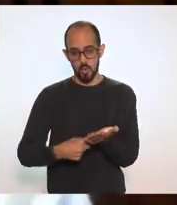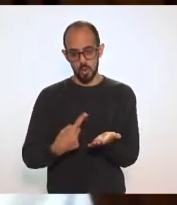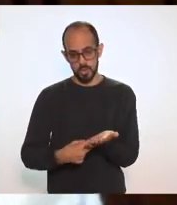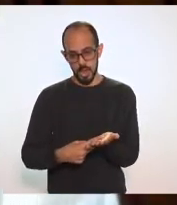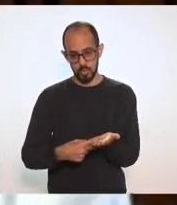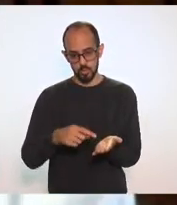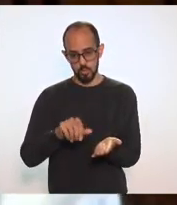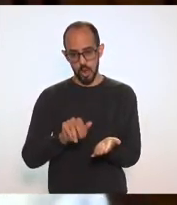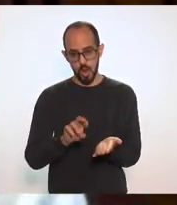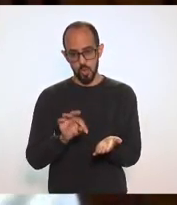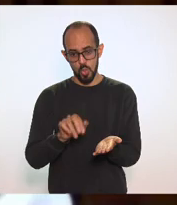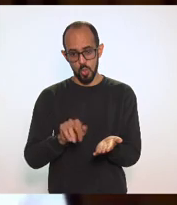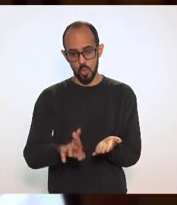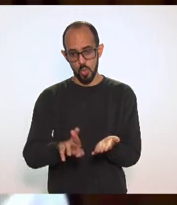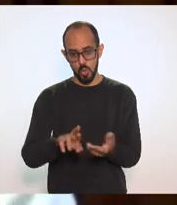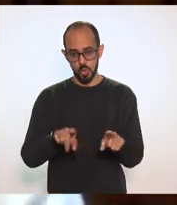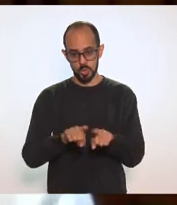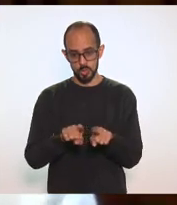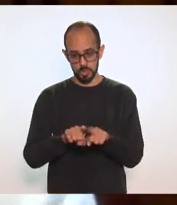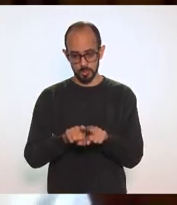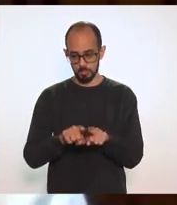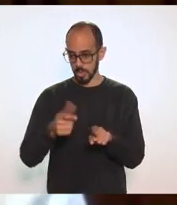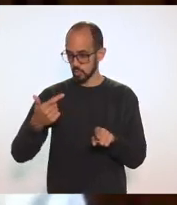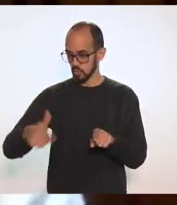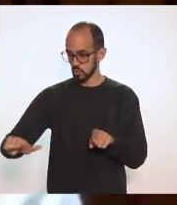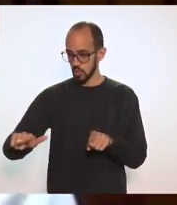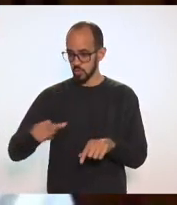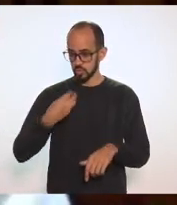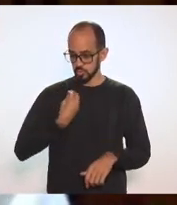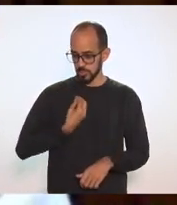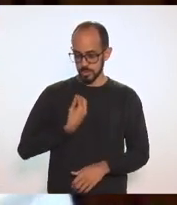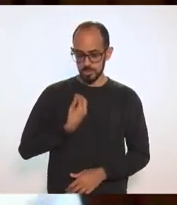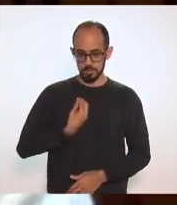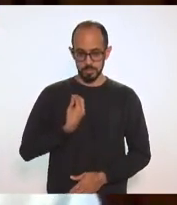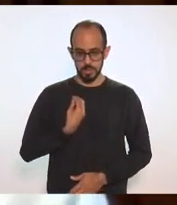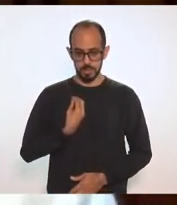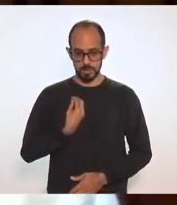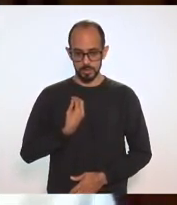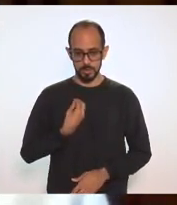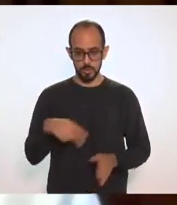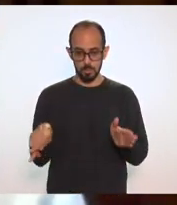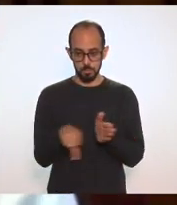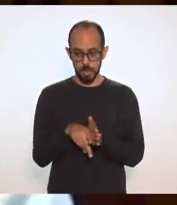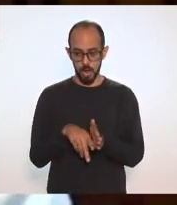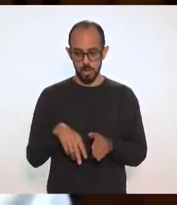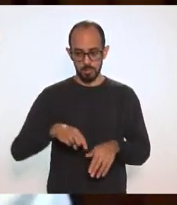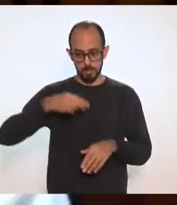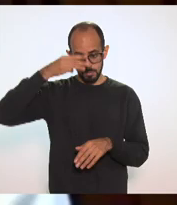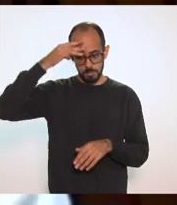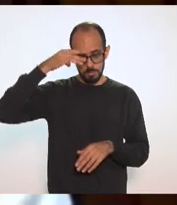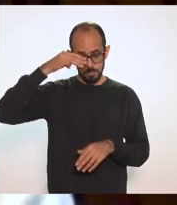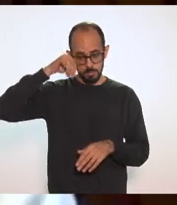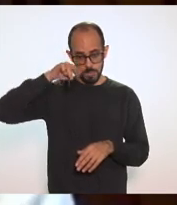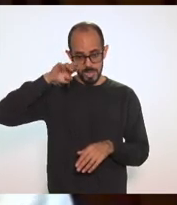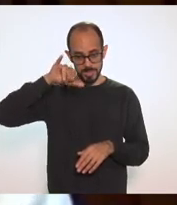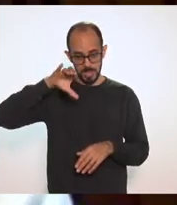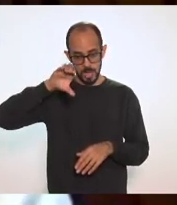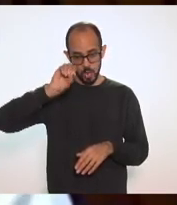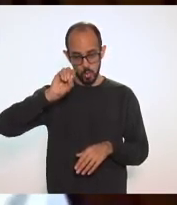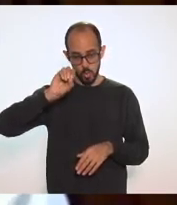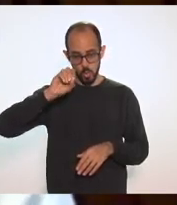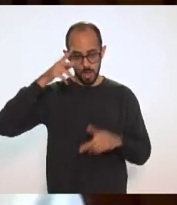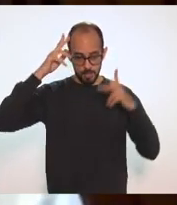como do presidente da Comissão de Tributação e dos demais participantes, e o próprio deputado Marcelo Cabeleireiro, eu não sei se ele se encontra